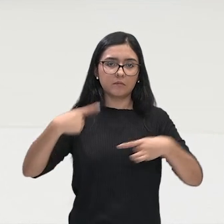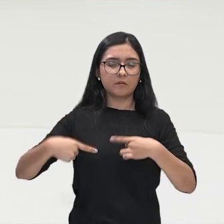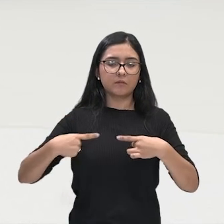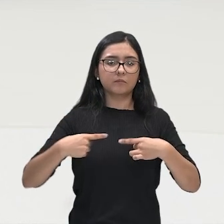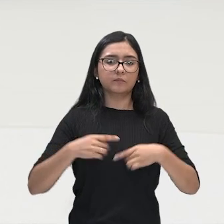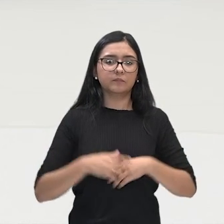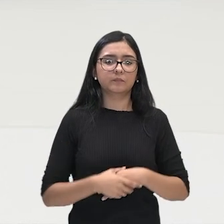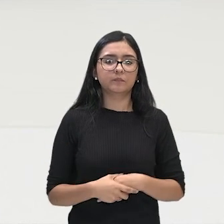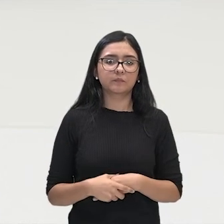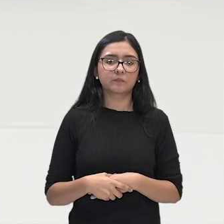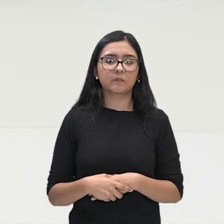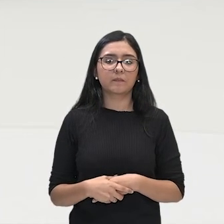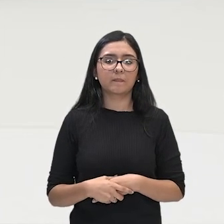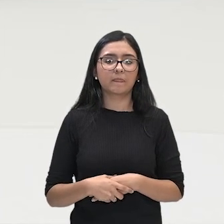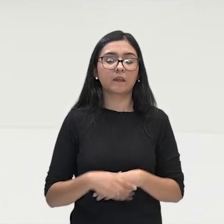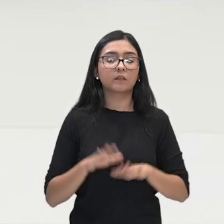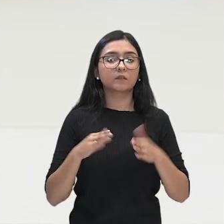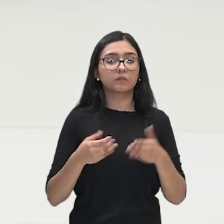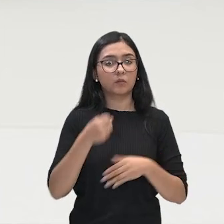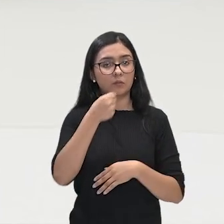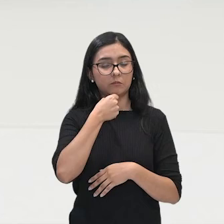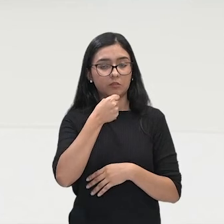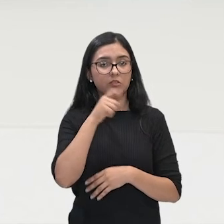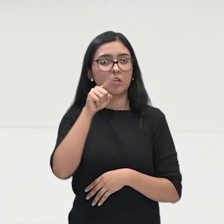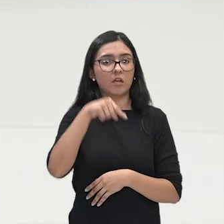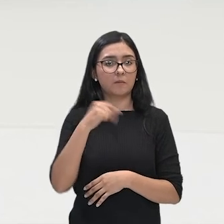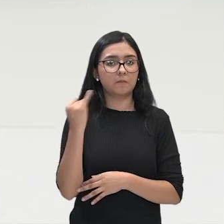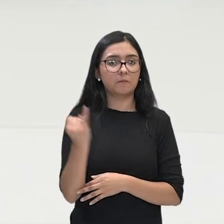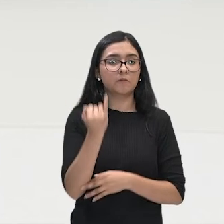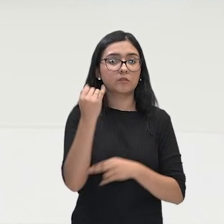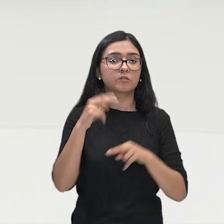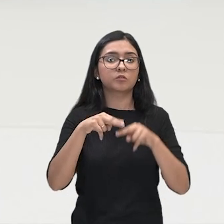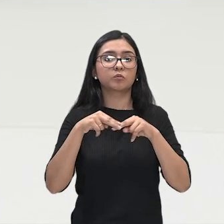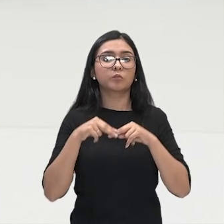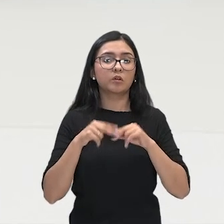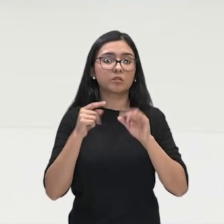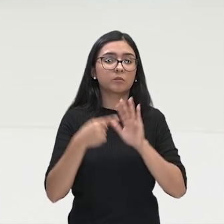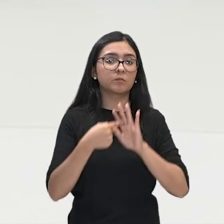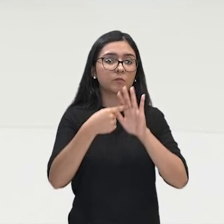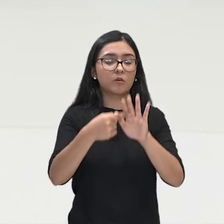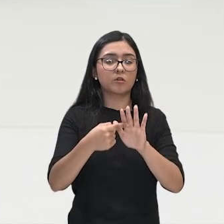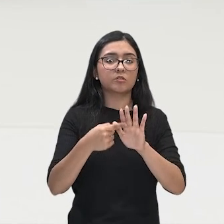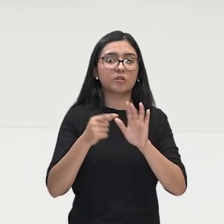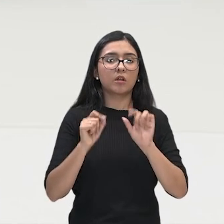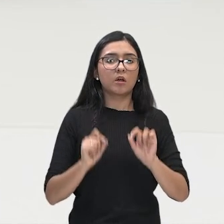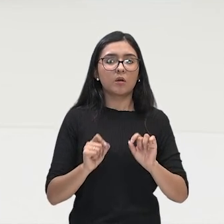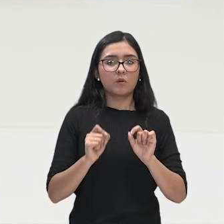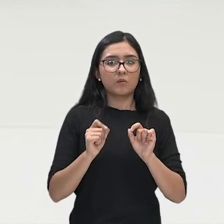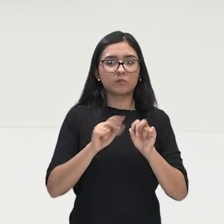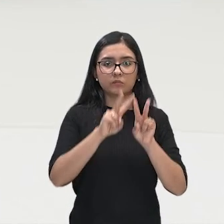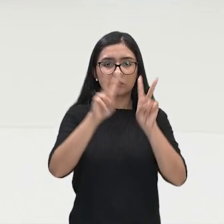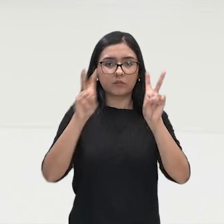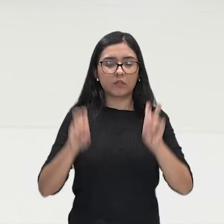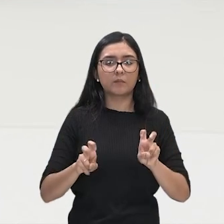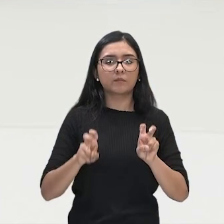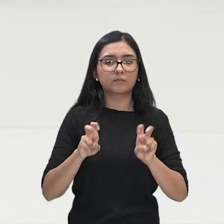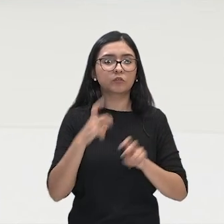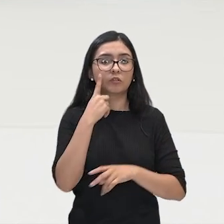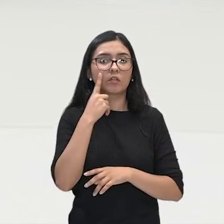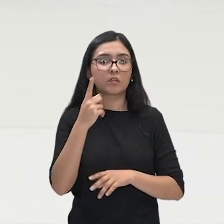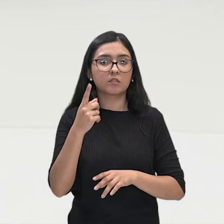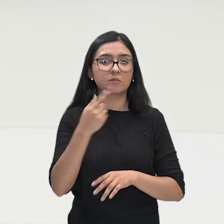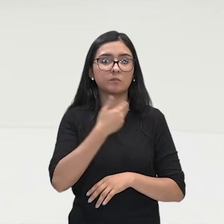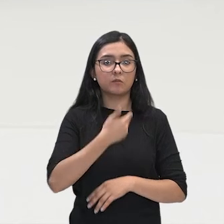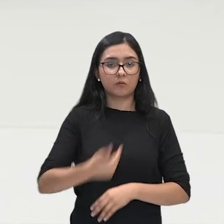lá. A reportagem, ela é relevante porque trata de um assunto de interesse público,